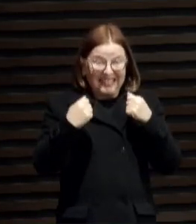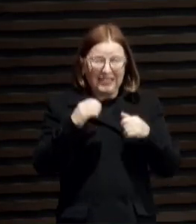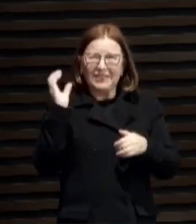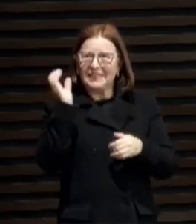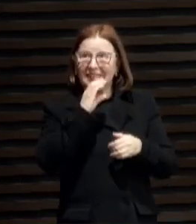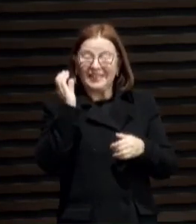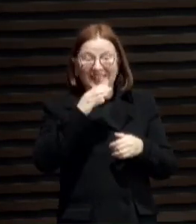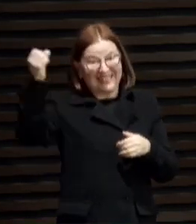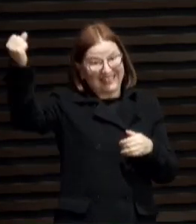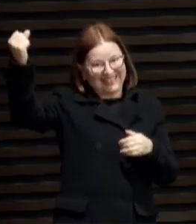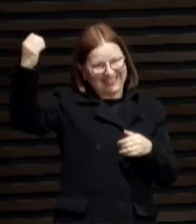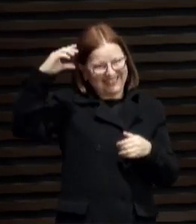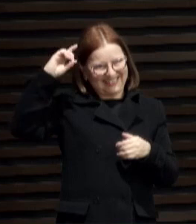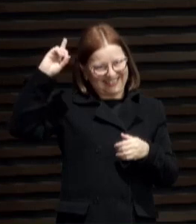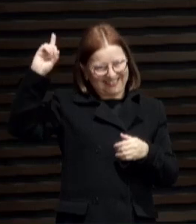desesperadamente da graça de Deus.